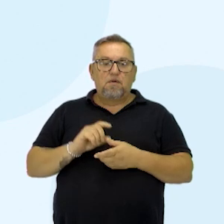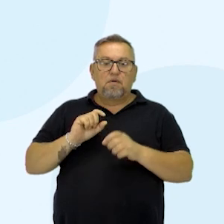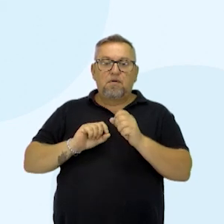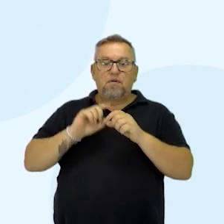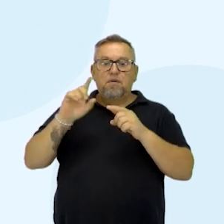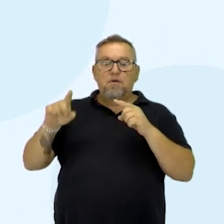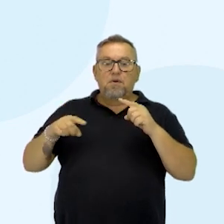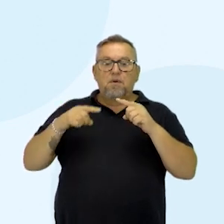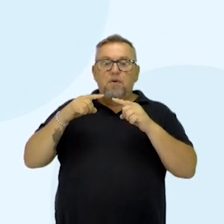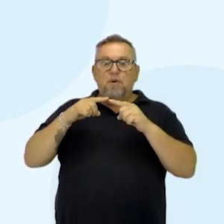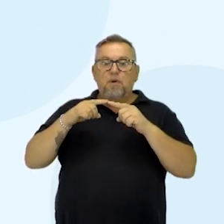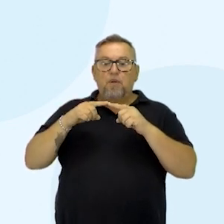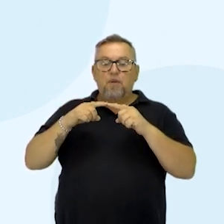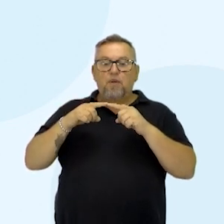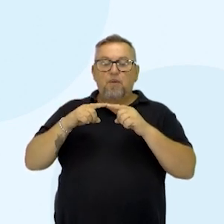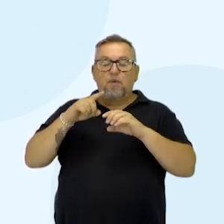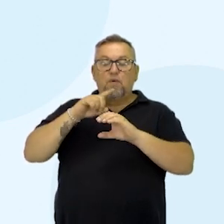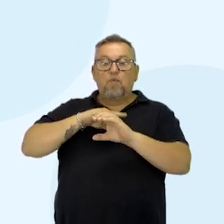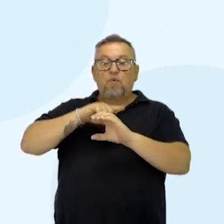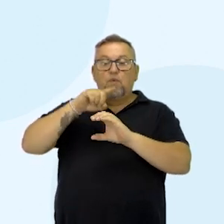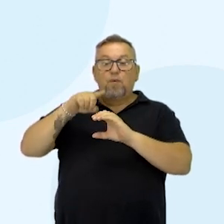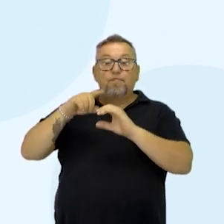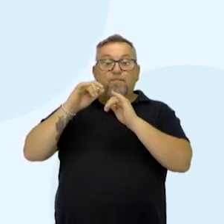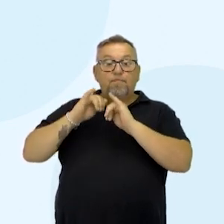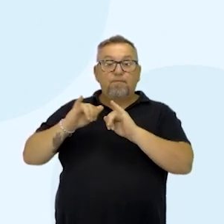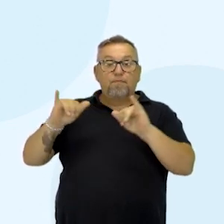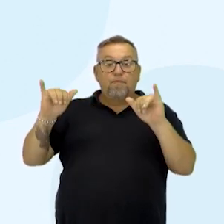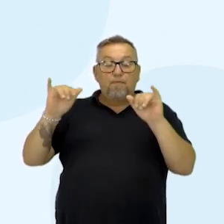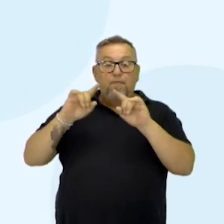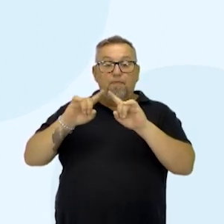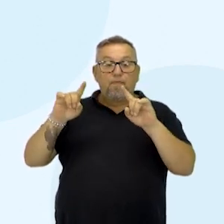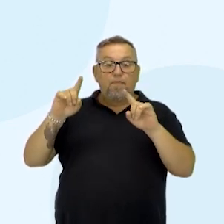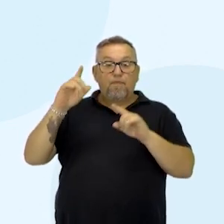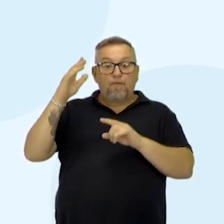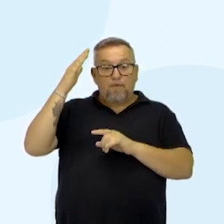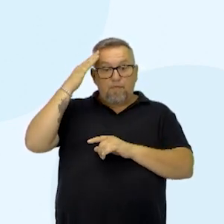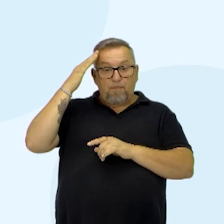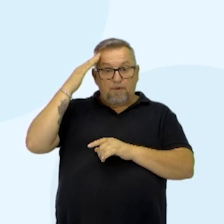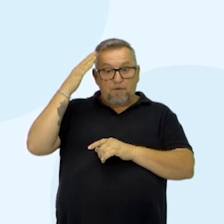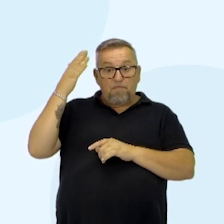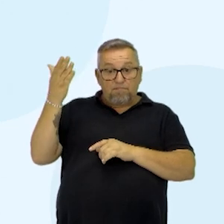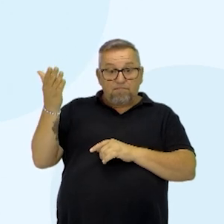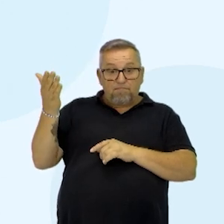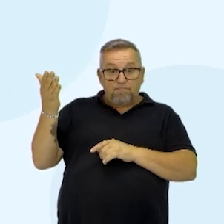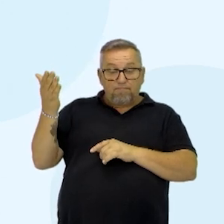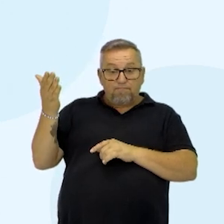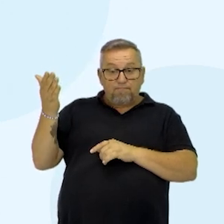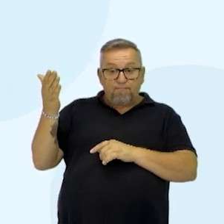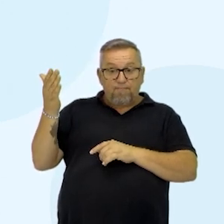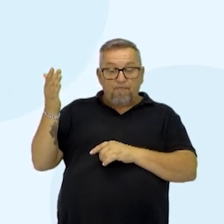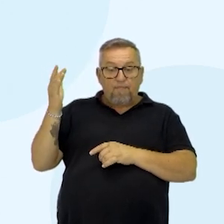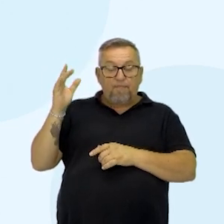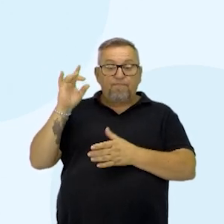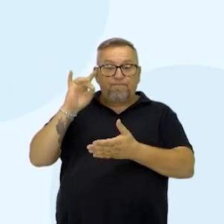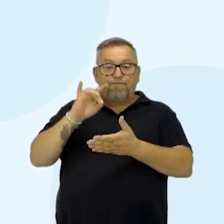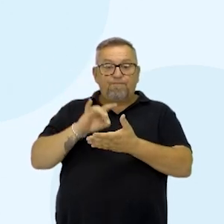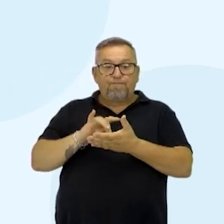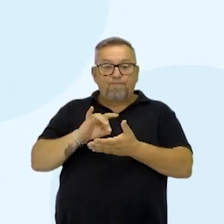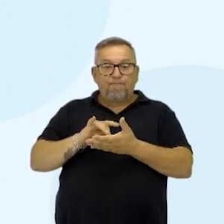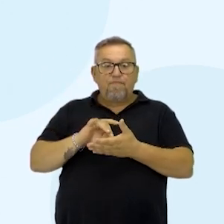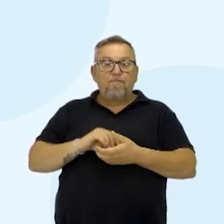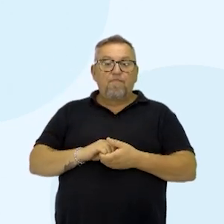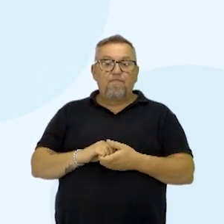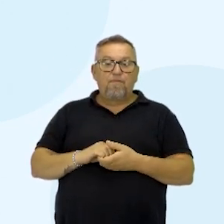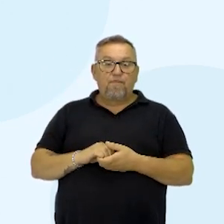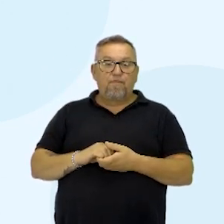é o propósito, né? O propósito de um artigo de divulgação científica é propagar saberes? Então, acho que esse aí eu vou deixar já a resposta na tela, que